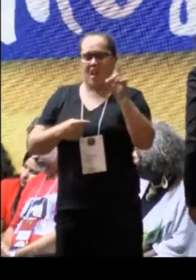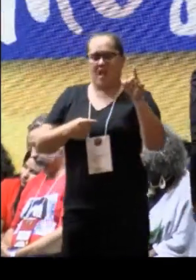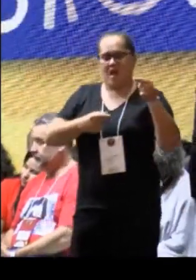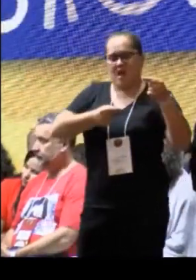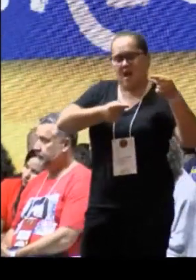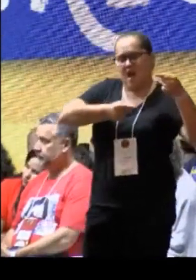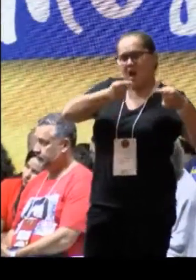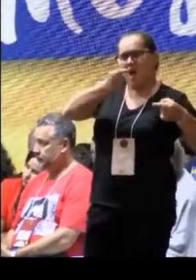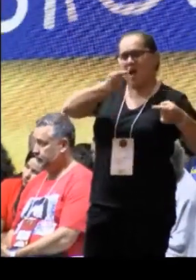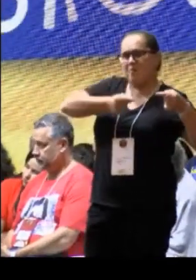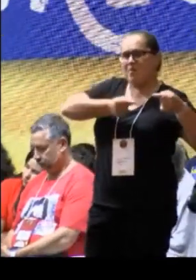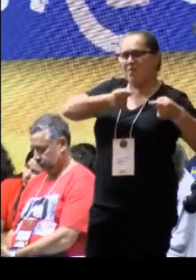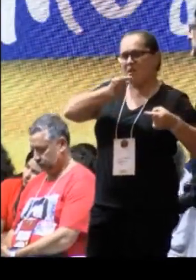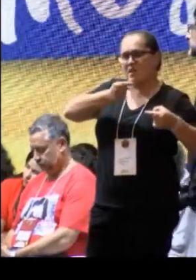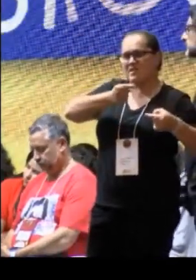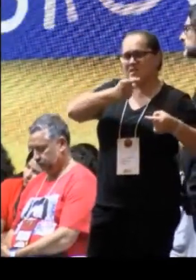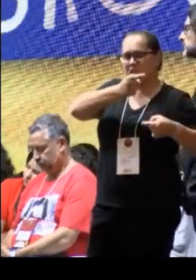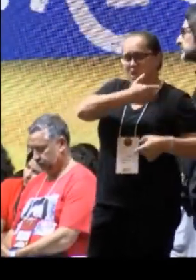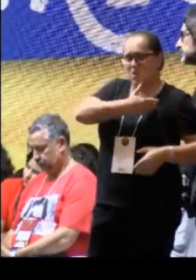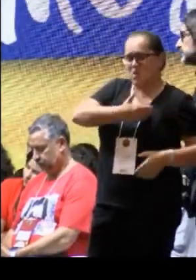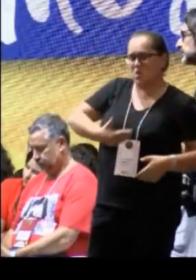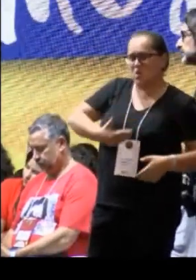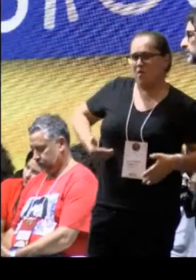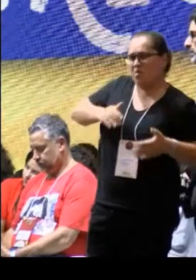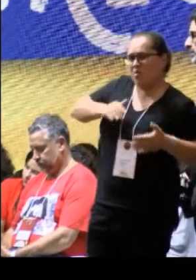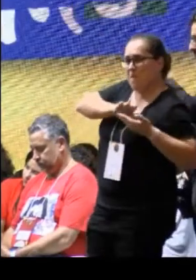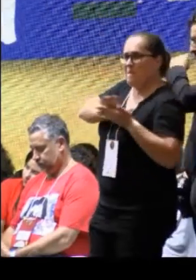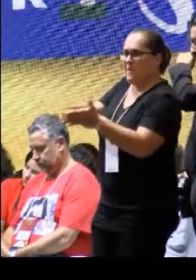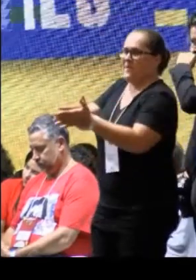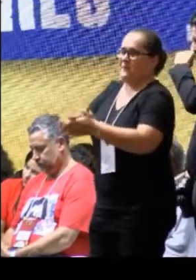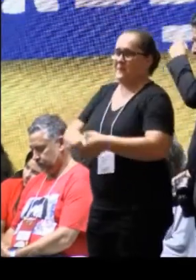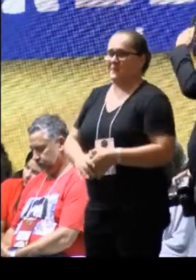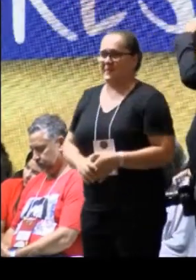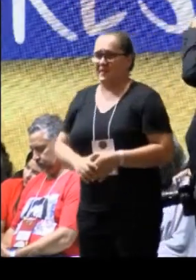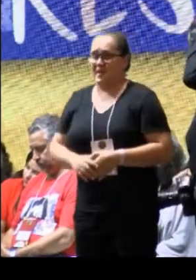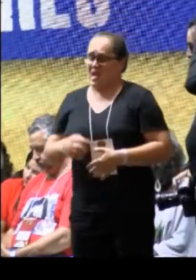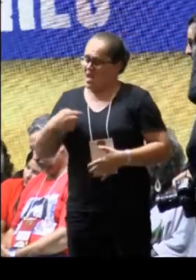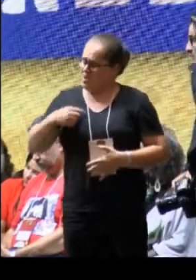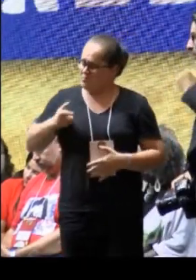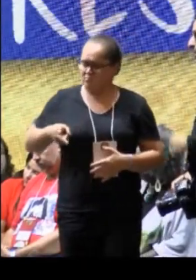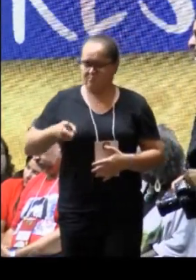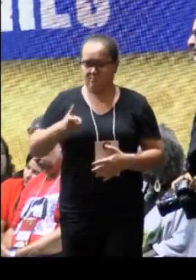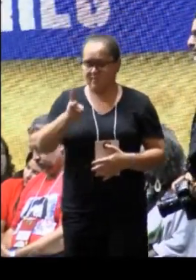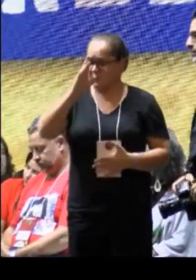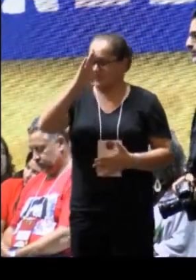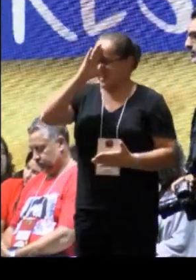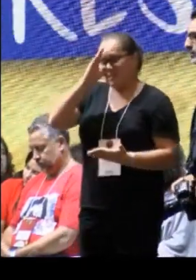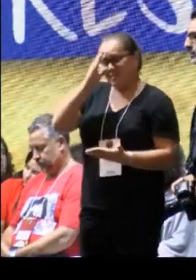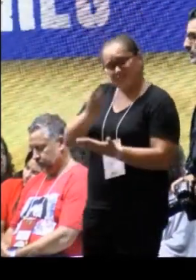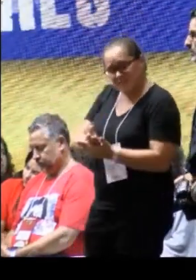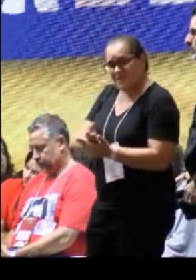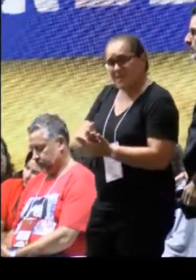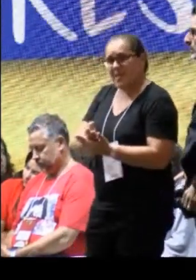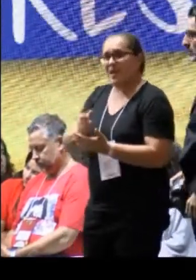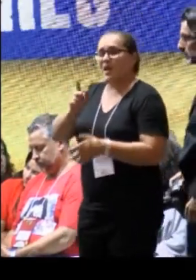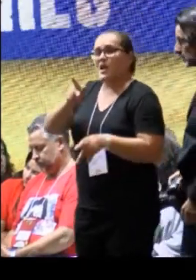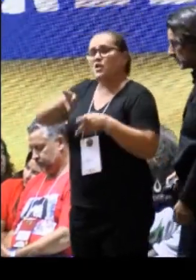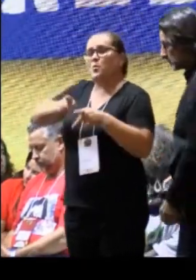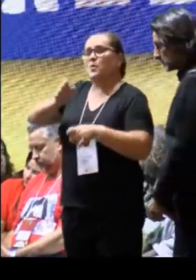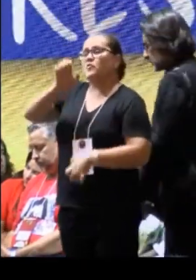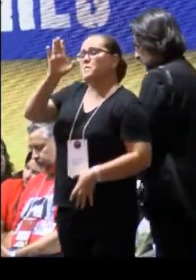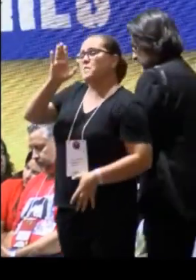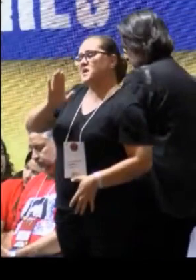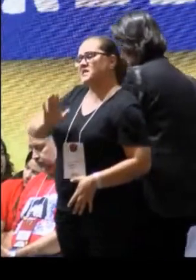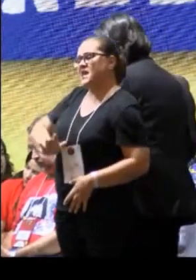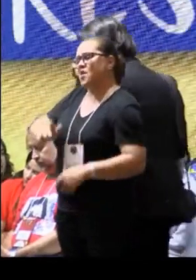política de corte de investimento público. Sempre acreditei que o povo brasileiro é capaz de construir